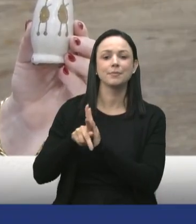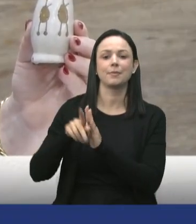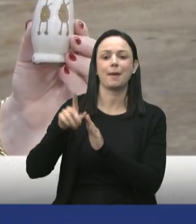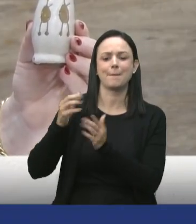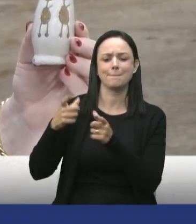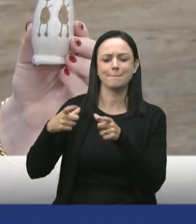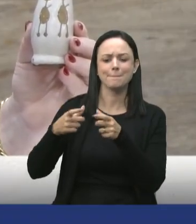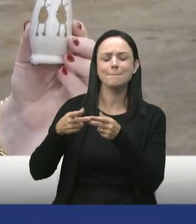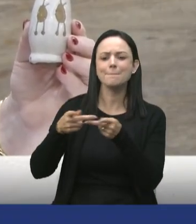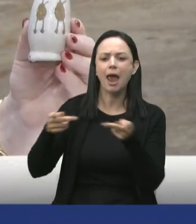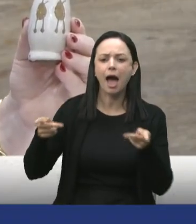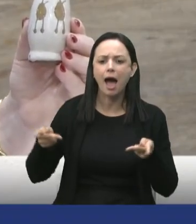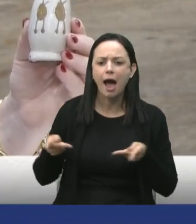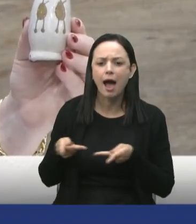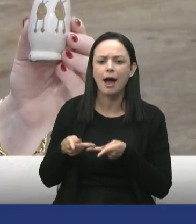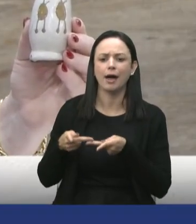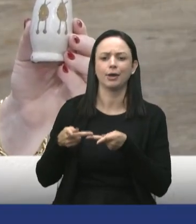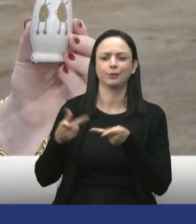pratos,